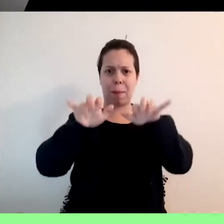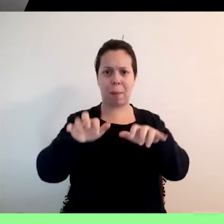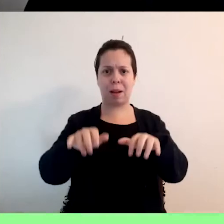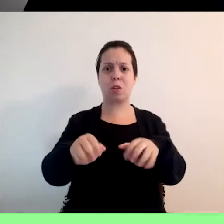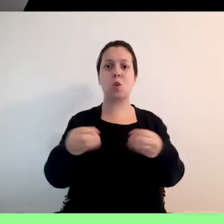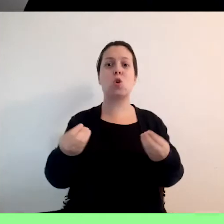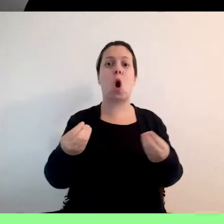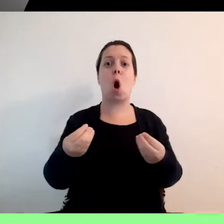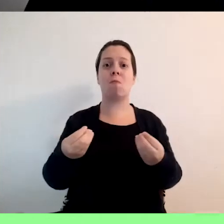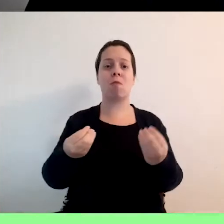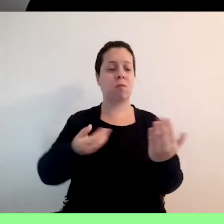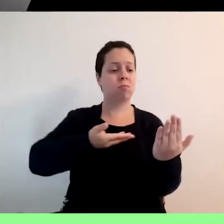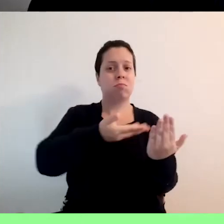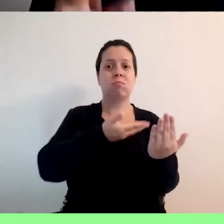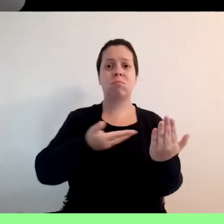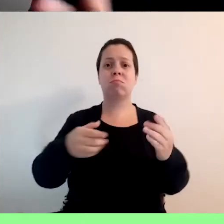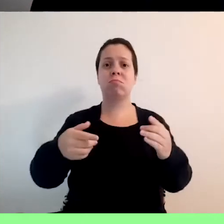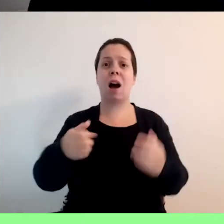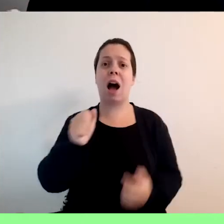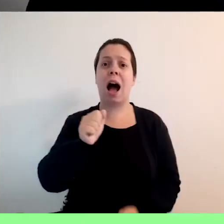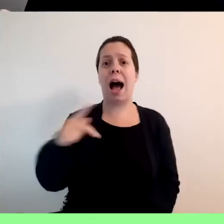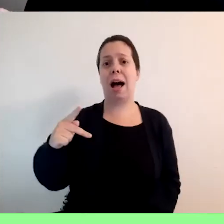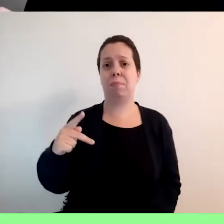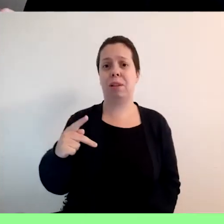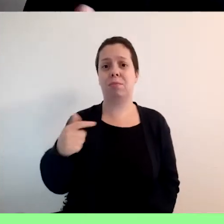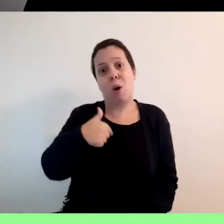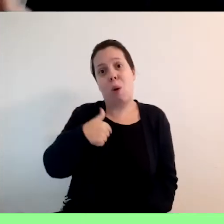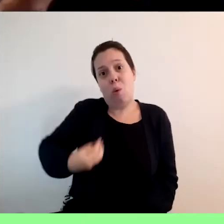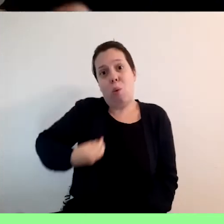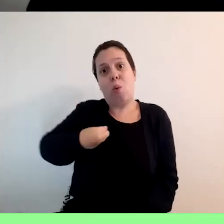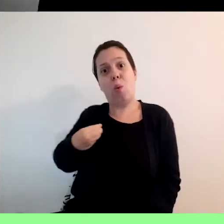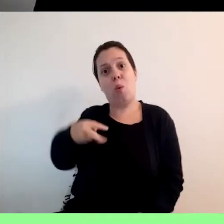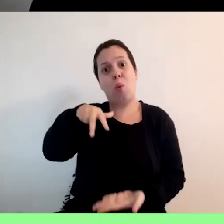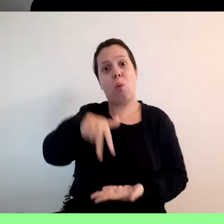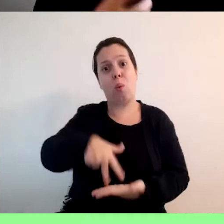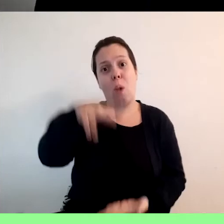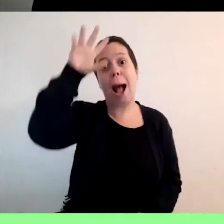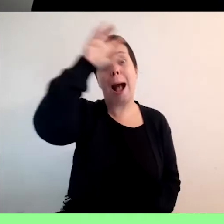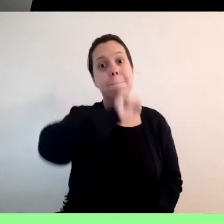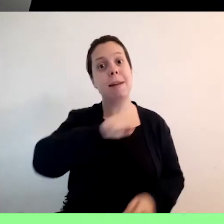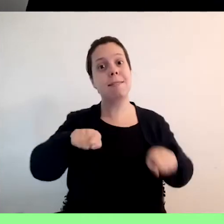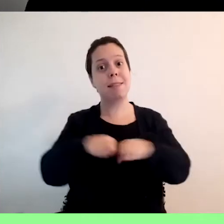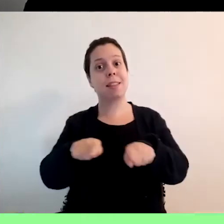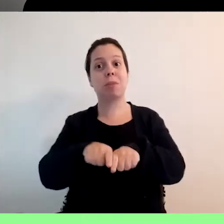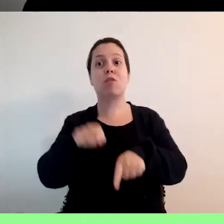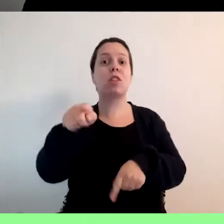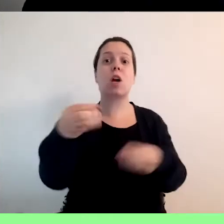usuário nos aplicativos. Então, eu estou aqui para aprender também. Então, o que você pode trazer para a gente assim, desse